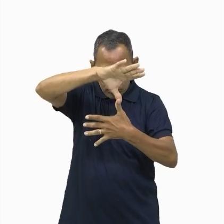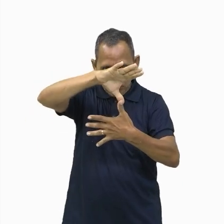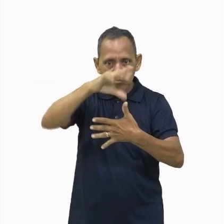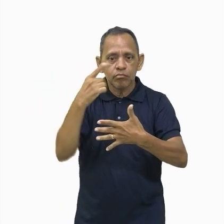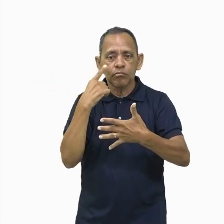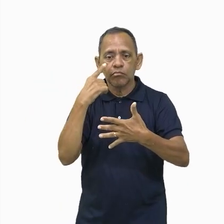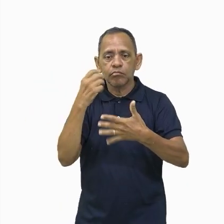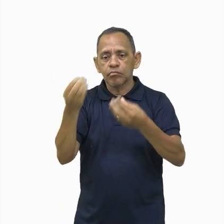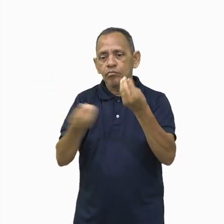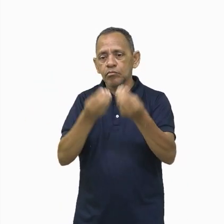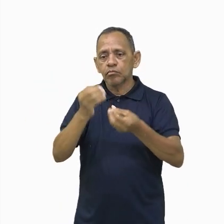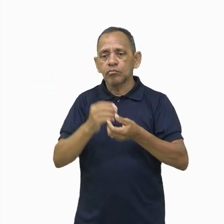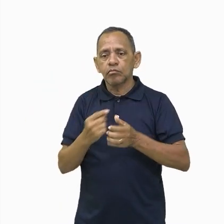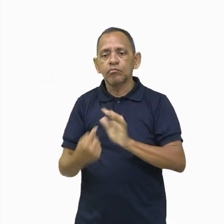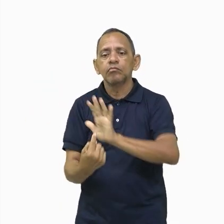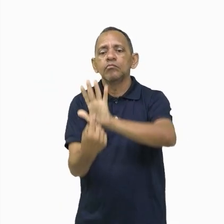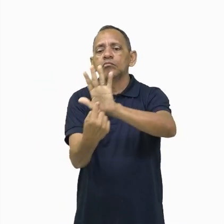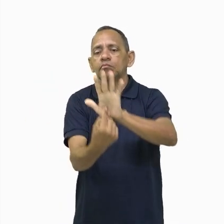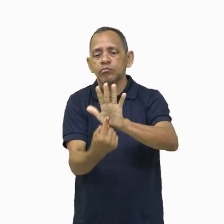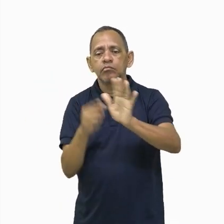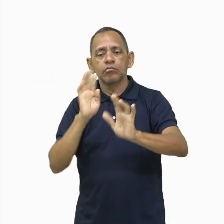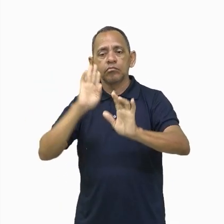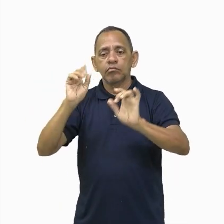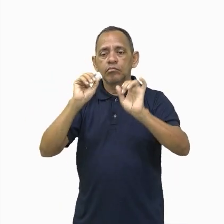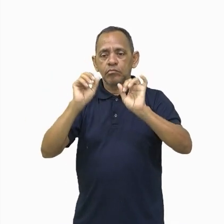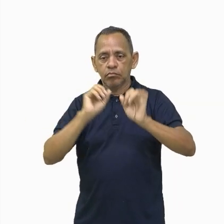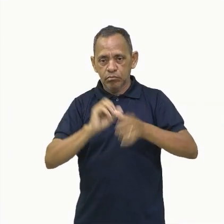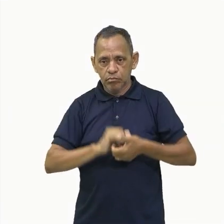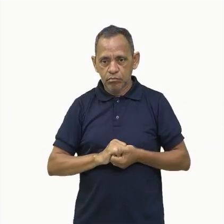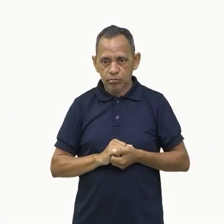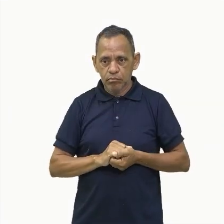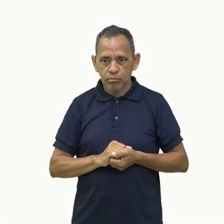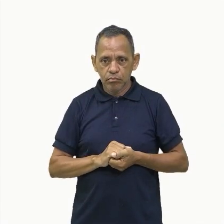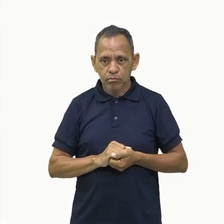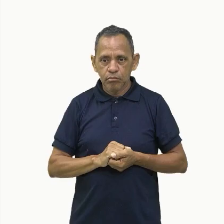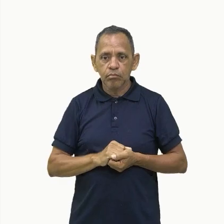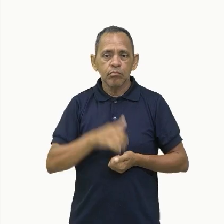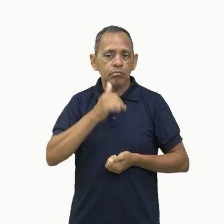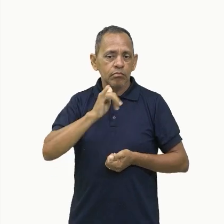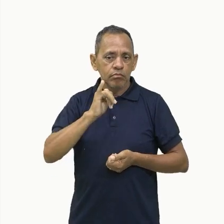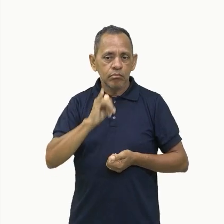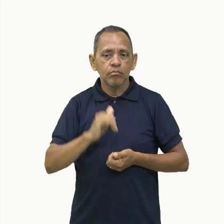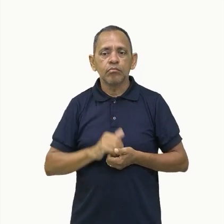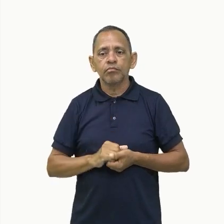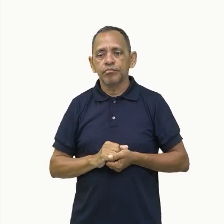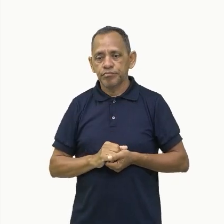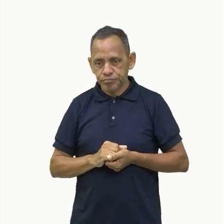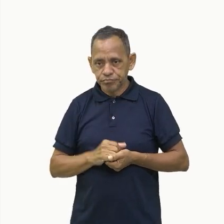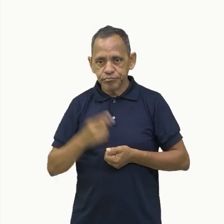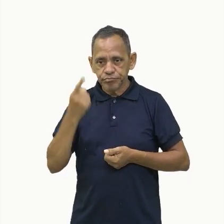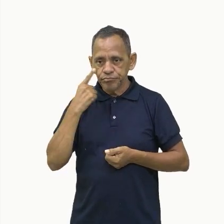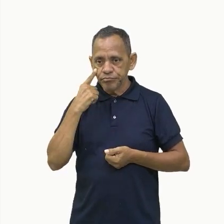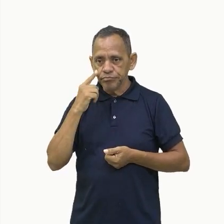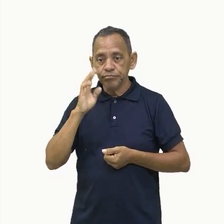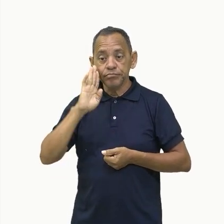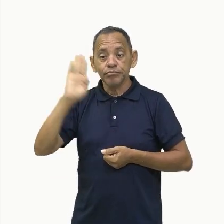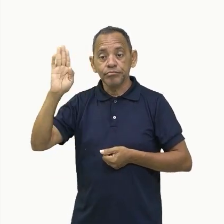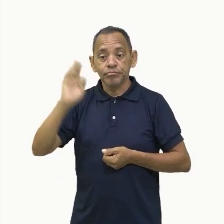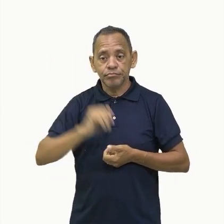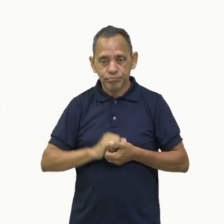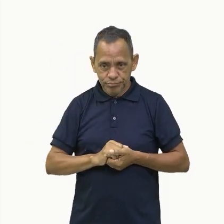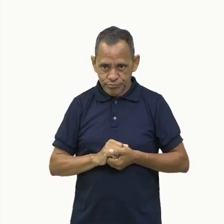se destacando principalmente essas energias que a gente observa principalmente